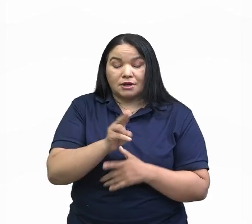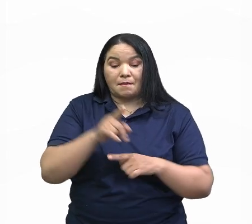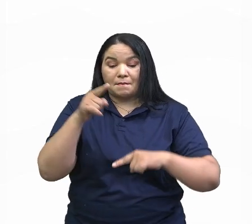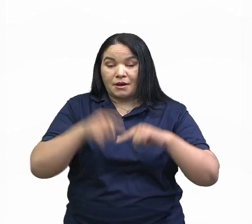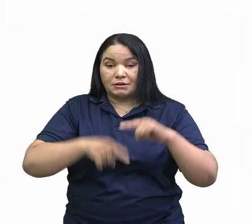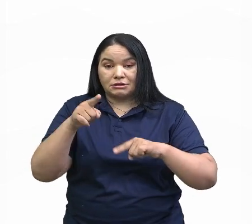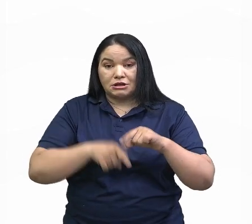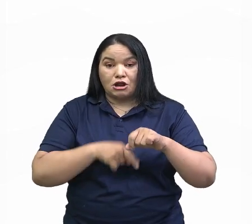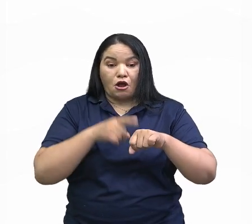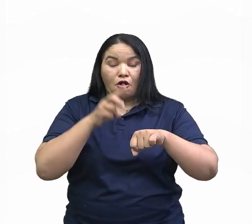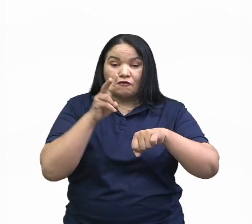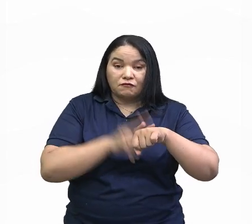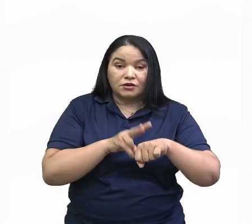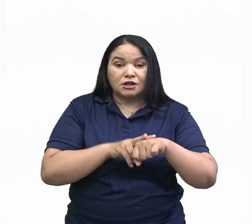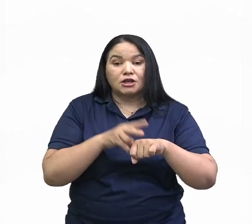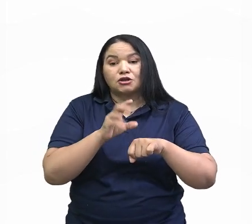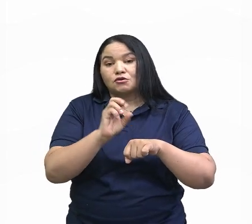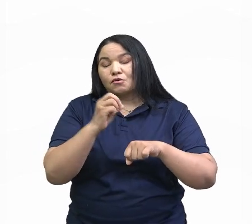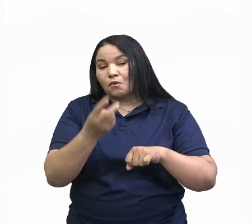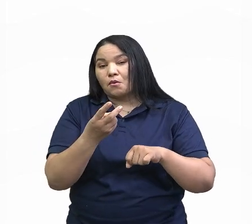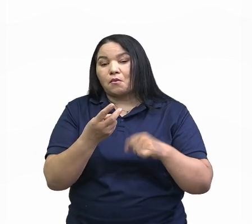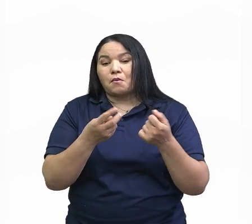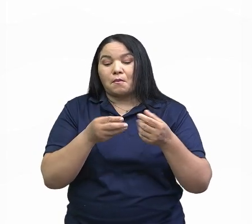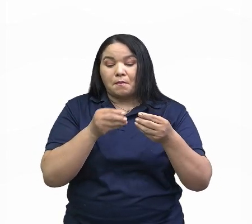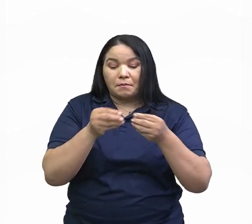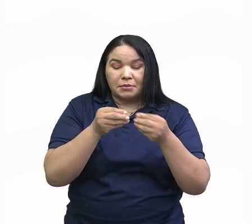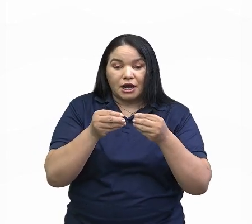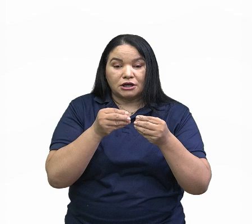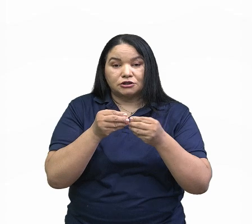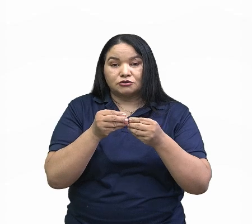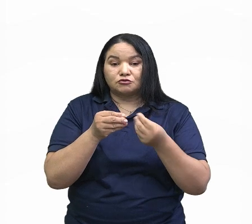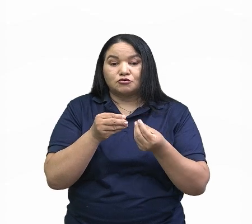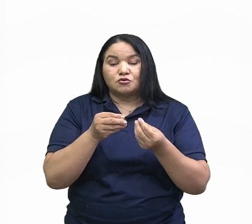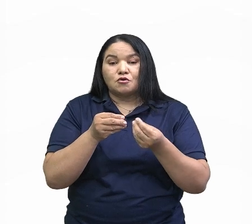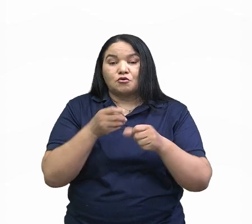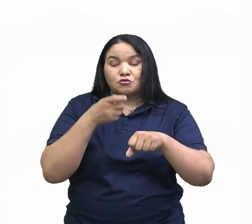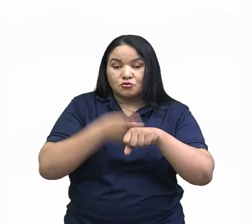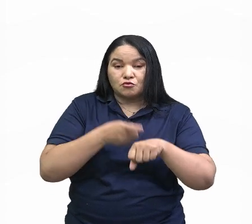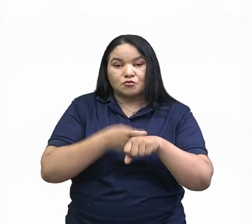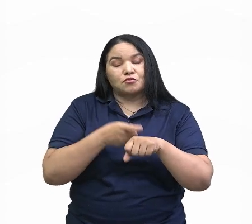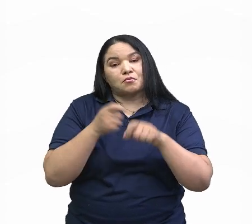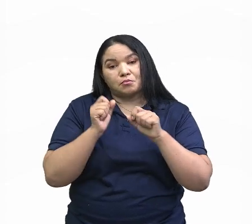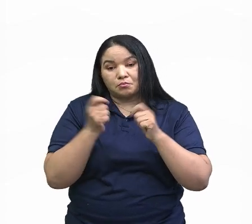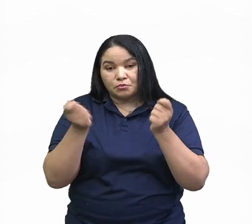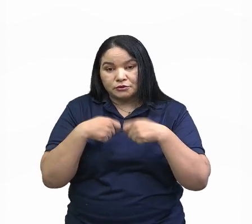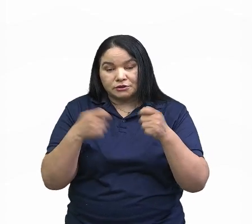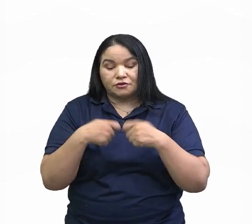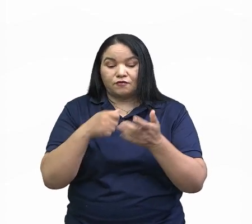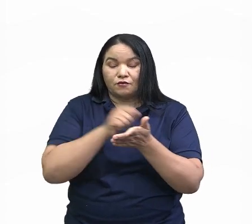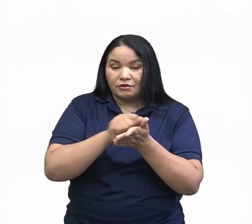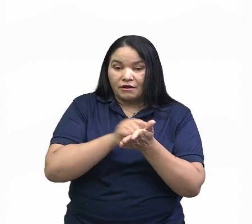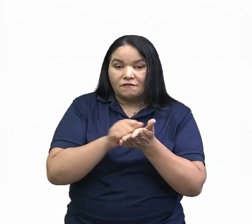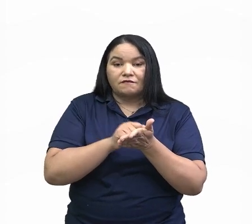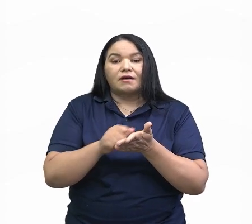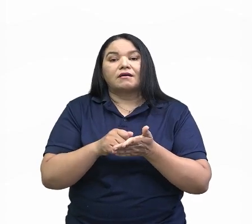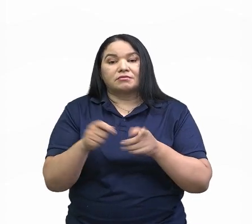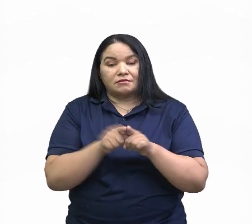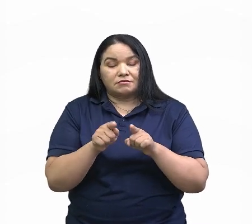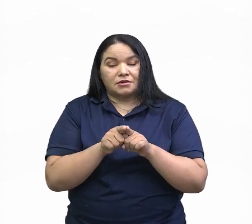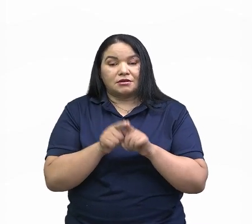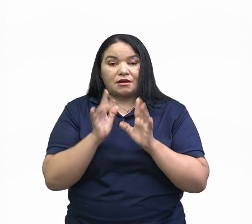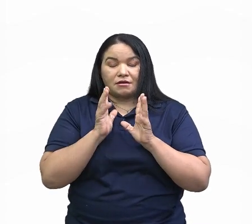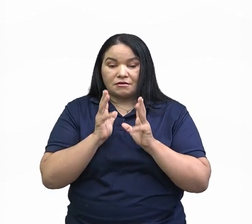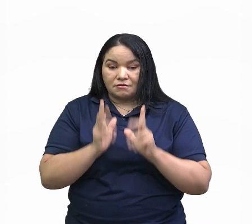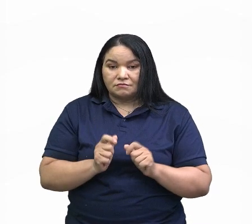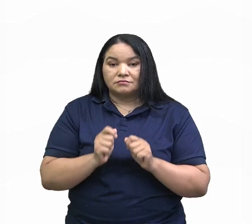você pode, aquele plástico mais resistente que você pode lavar e utilizar novamente, para evitar justamente essa contaminação. Além disso,